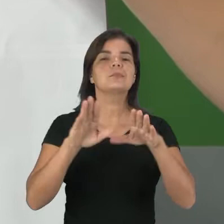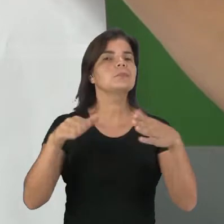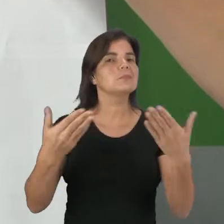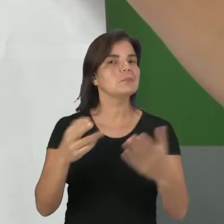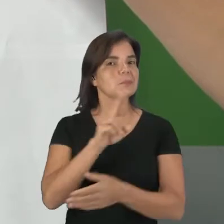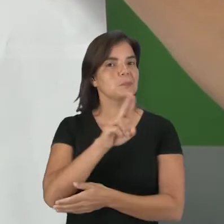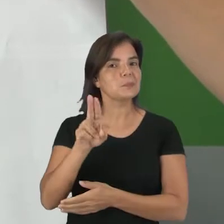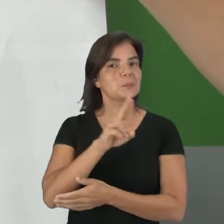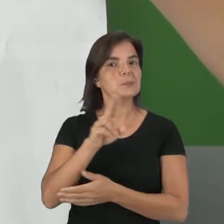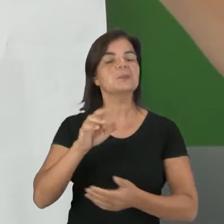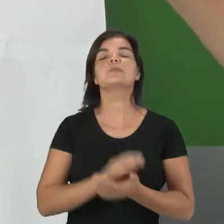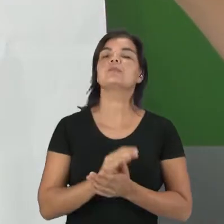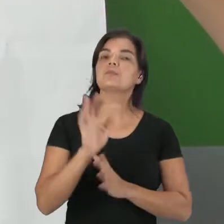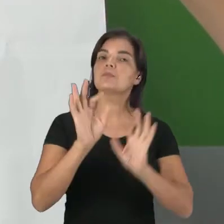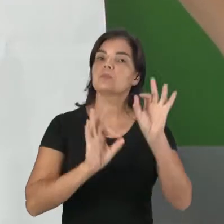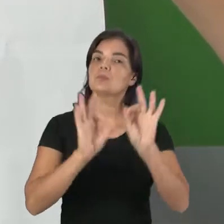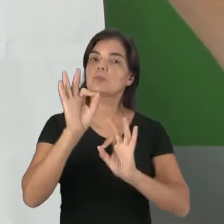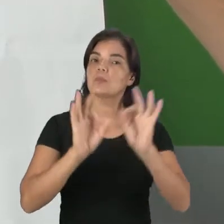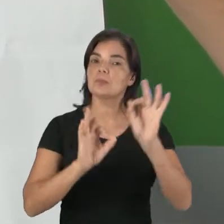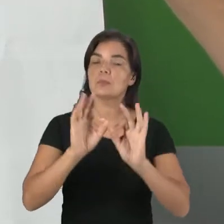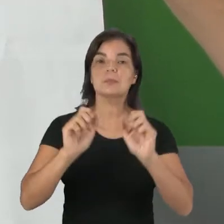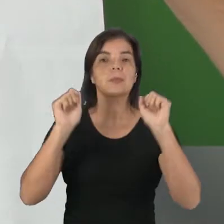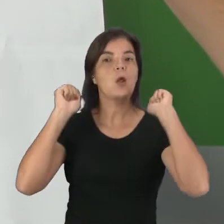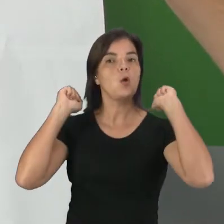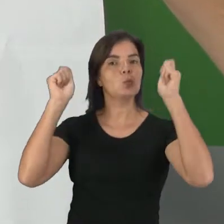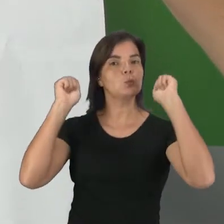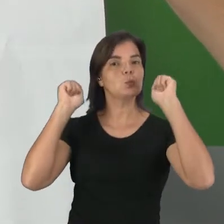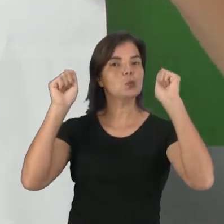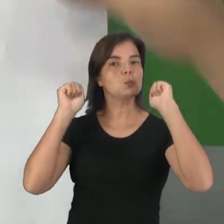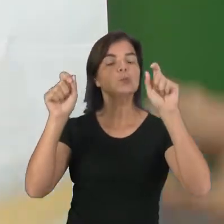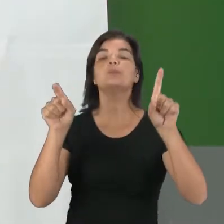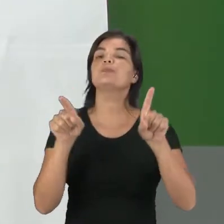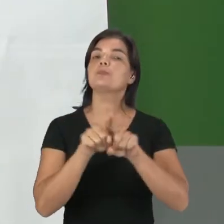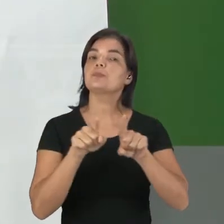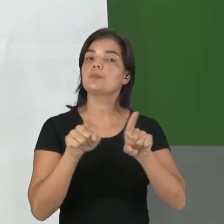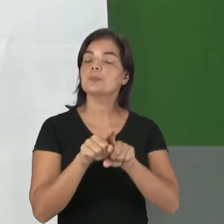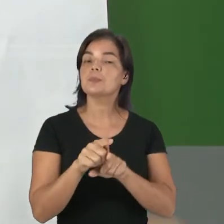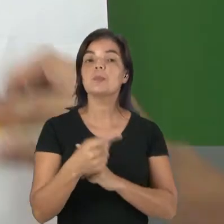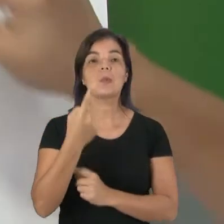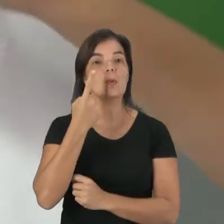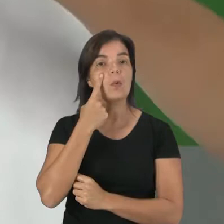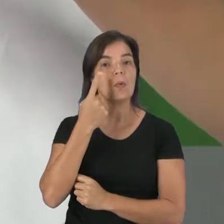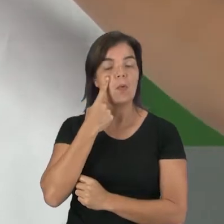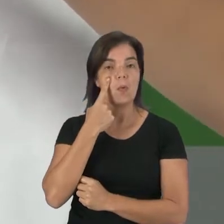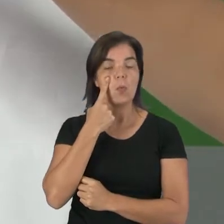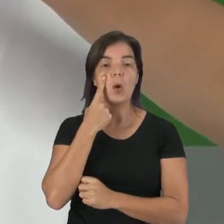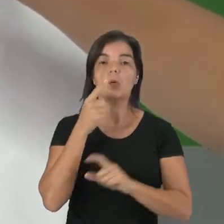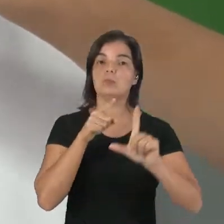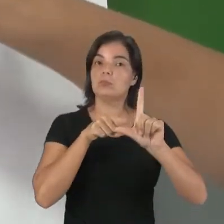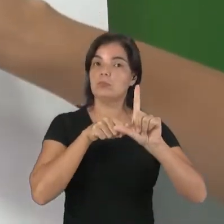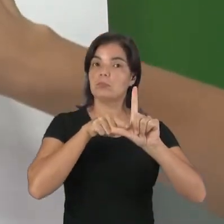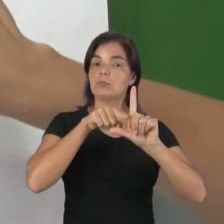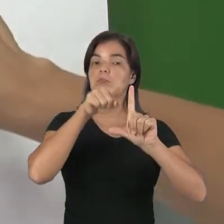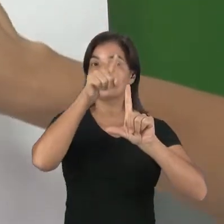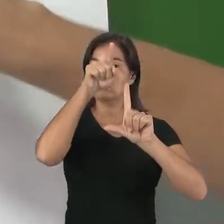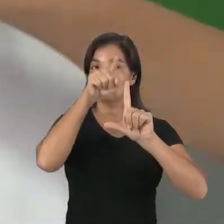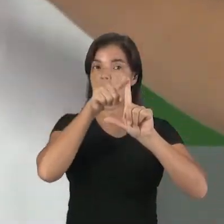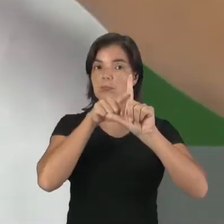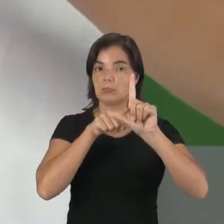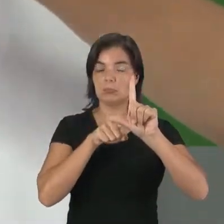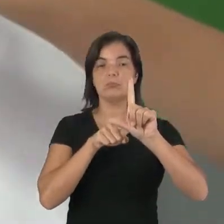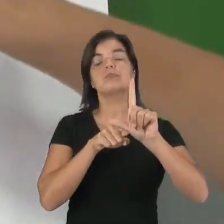é o título? Organização das torcidas. E nós podemos verificar aqui uma linha